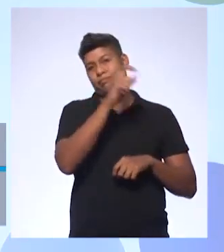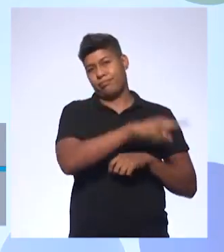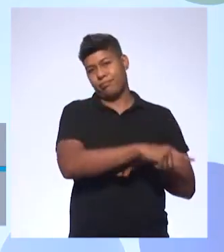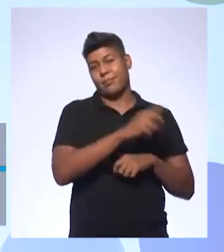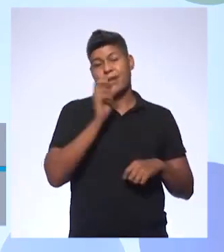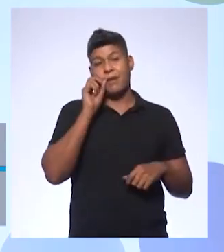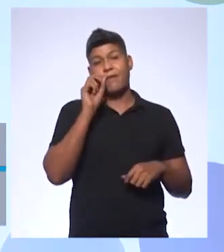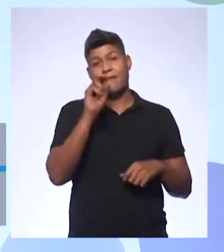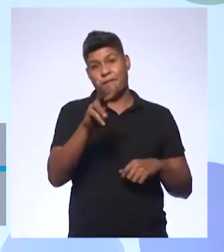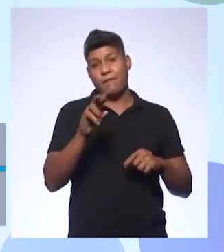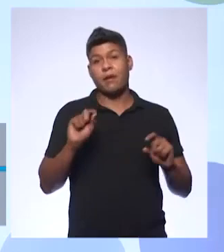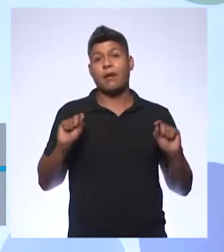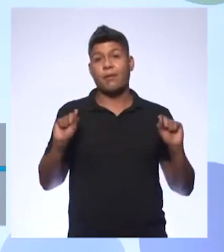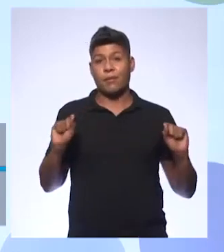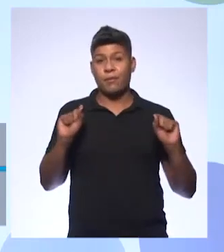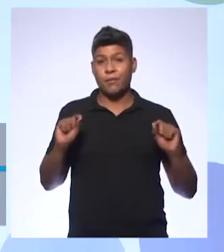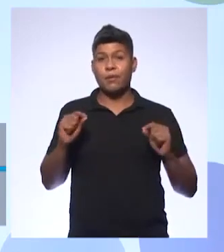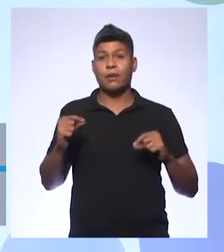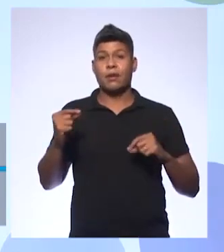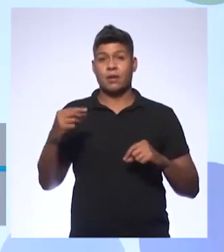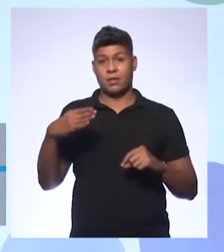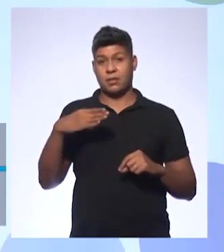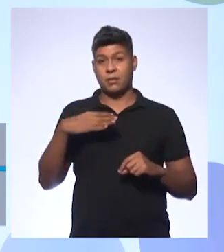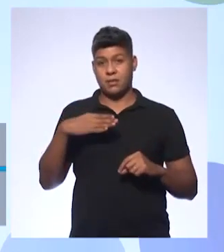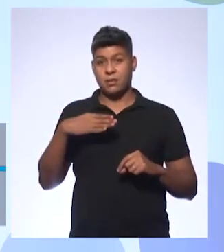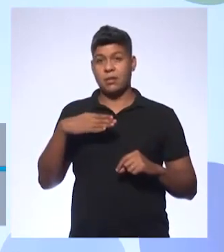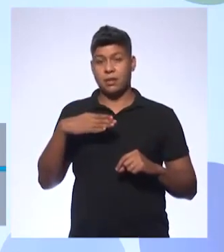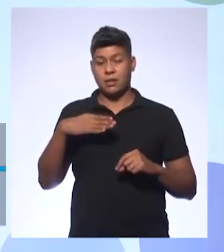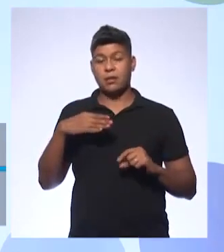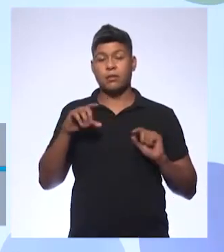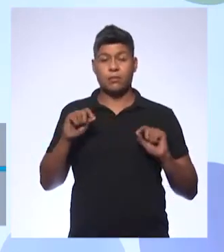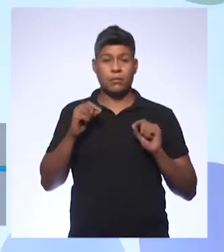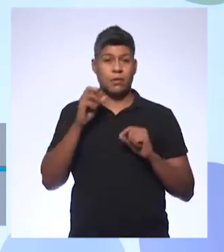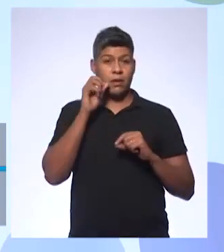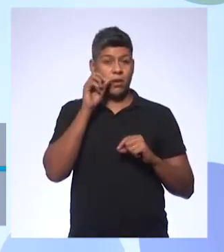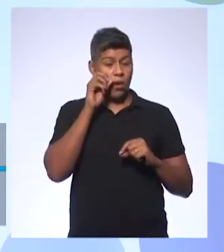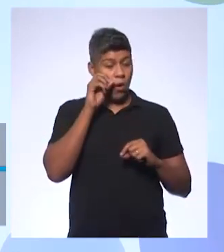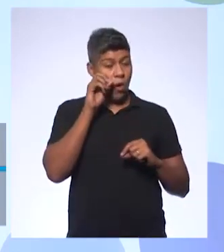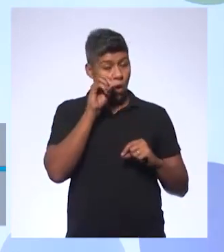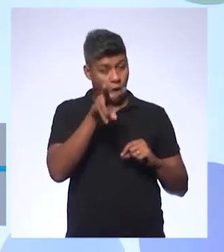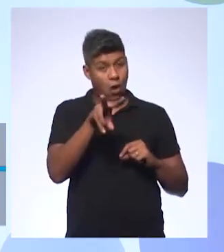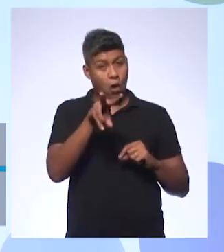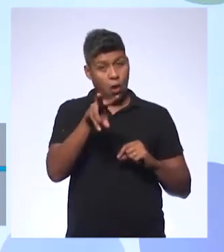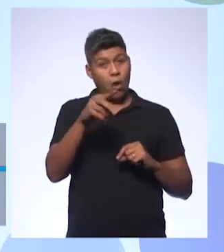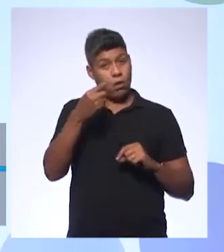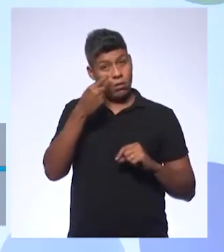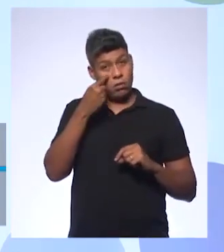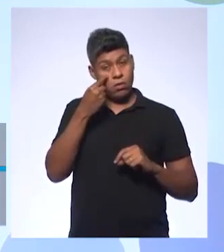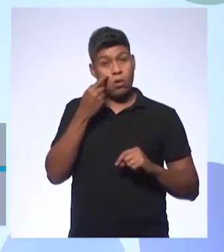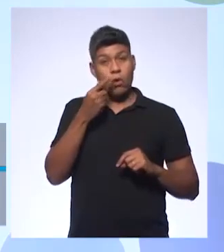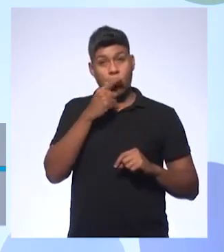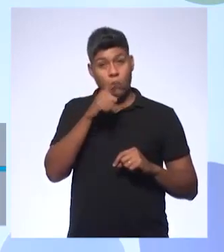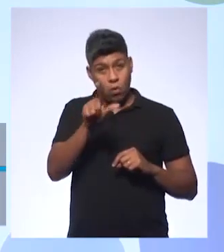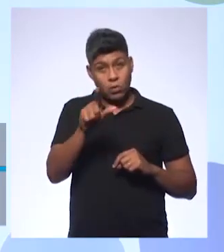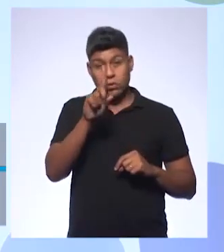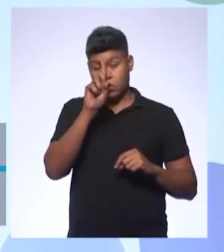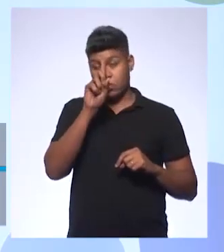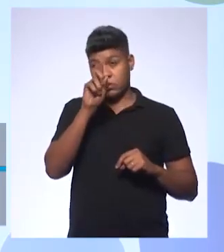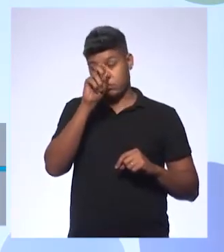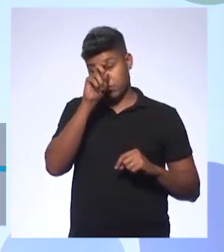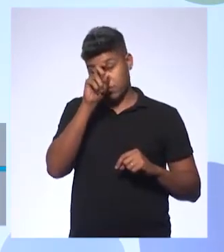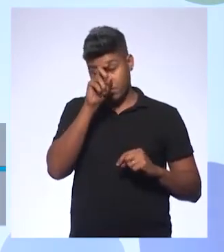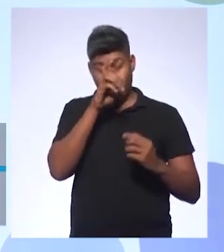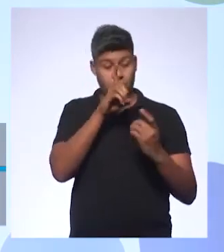vê muitas vezes, a gente tem numa cidade, né? A partir do momento que você tem que olhar e falar assim, olha, para eu conseguir ir para um hospital, ter